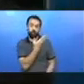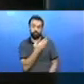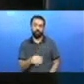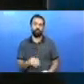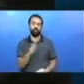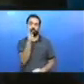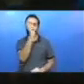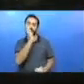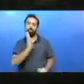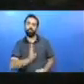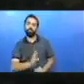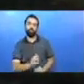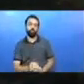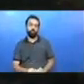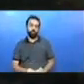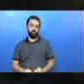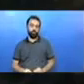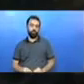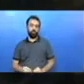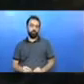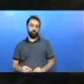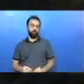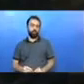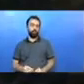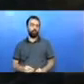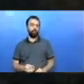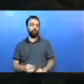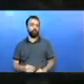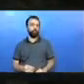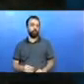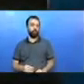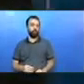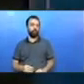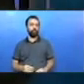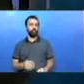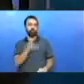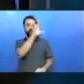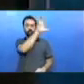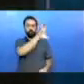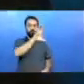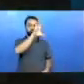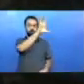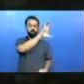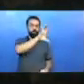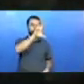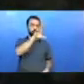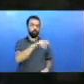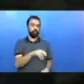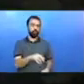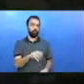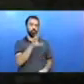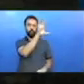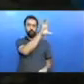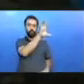nós temos novamente um mapa do Brasil, nós já conhecemos, vamos relembrá-los? Olhem, aqui no mapa está colorido por